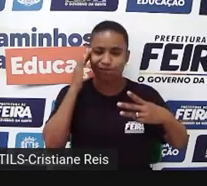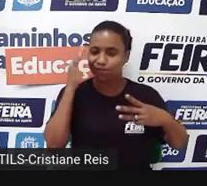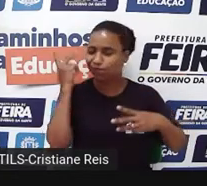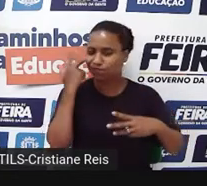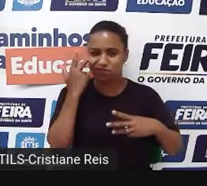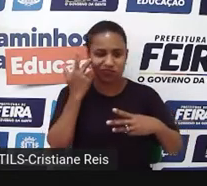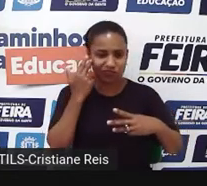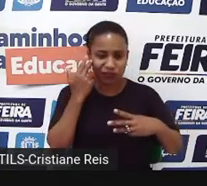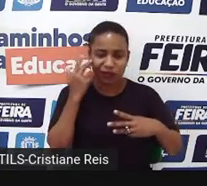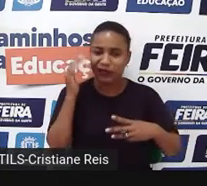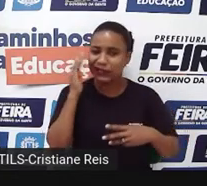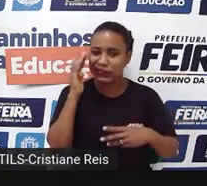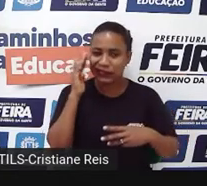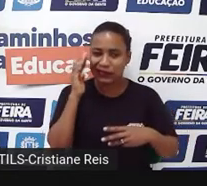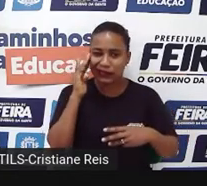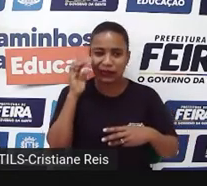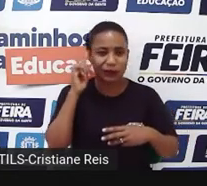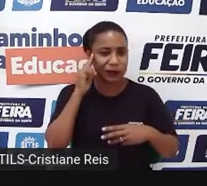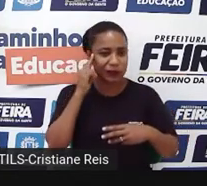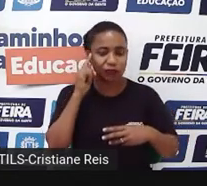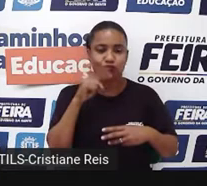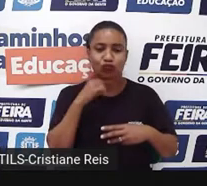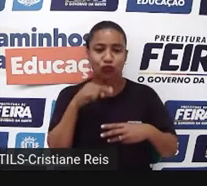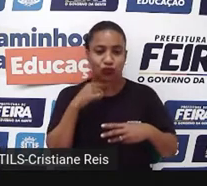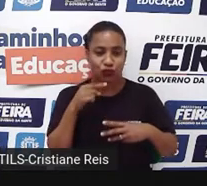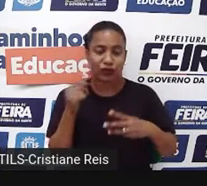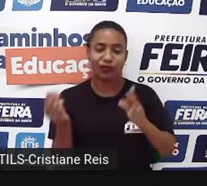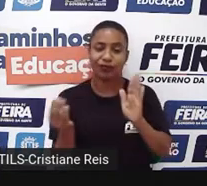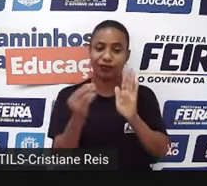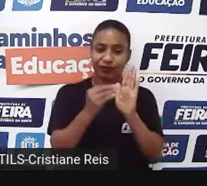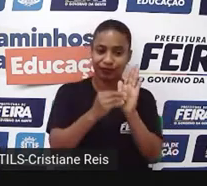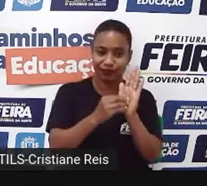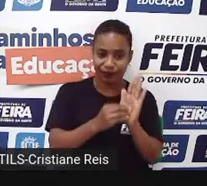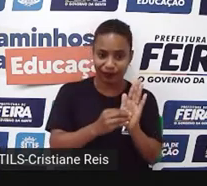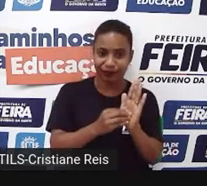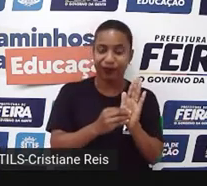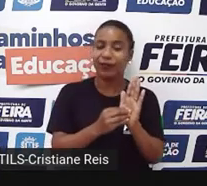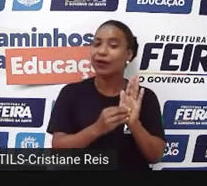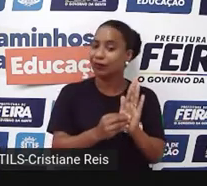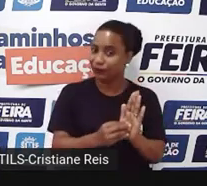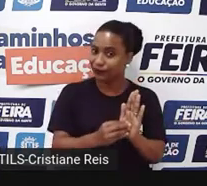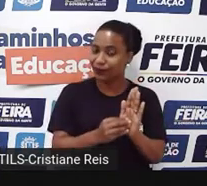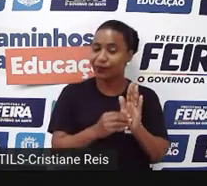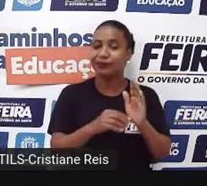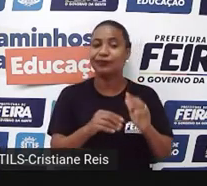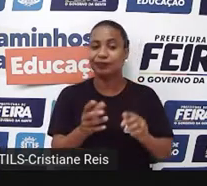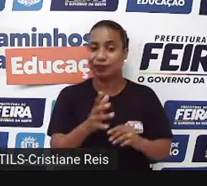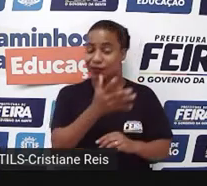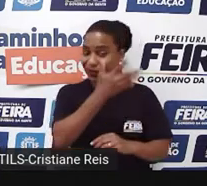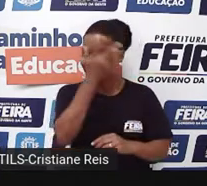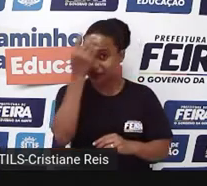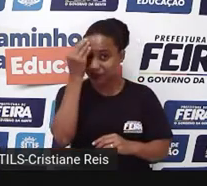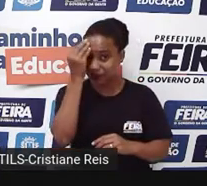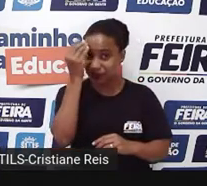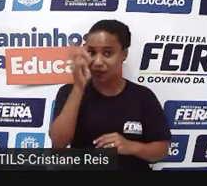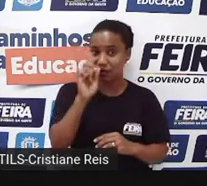é muito natural, né? No momento que a gente está aprendendo, não se esqueçam de anotá-las